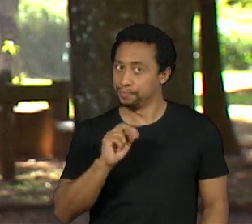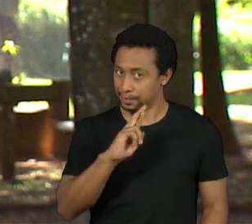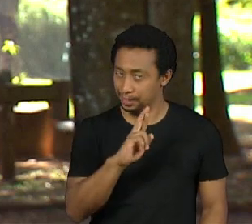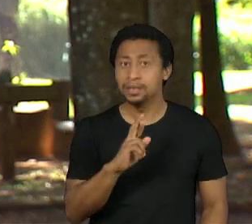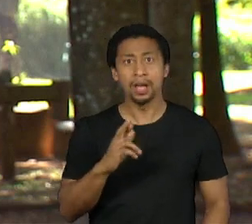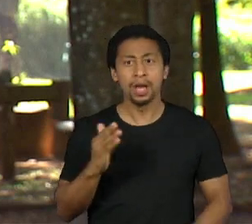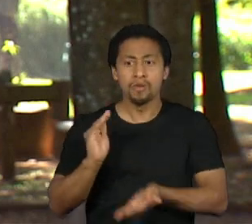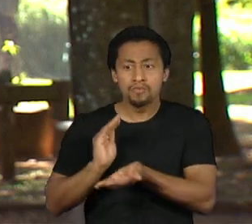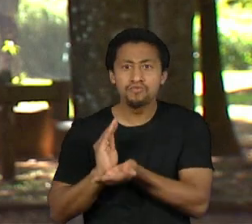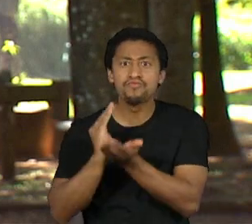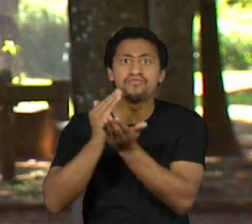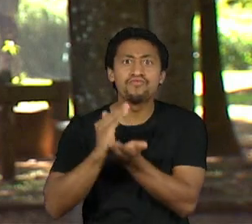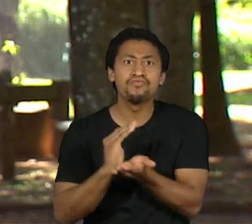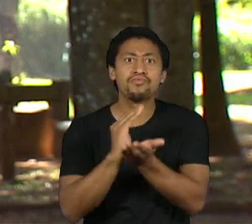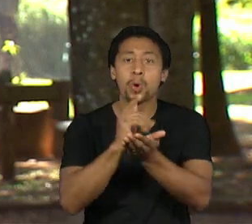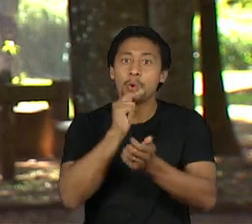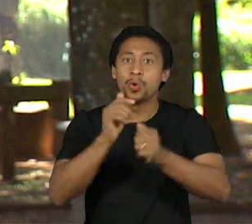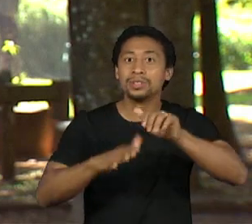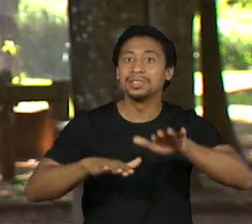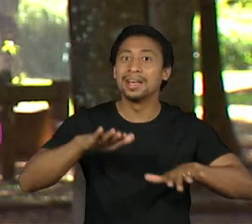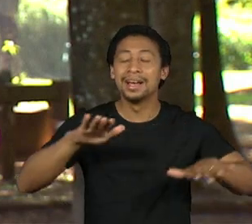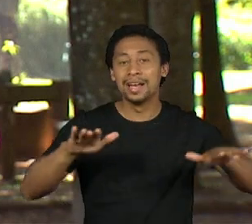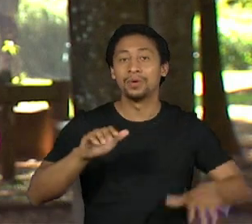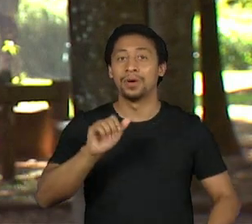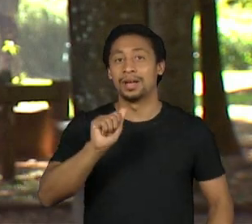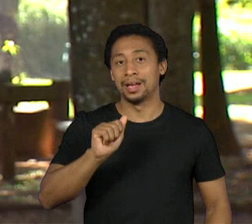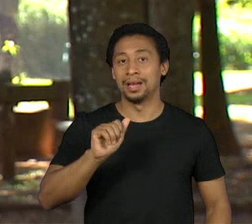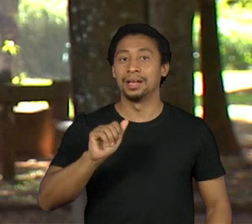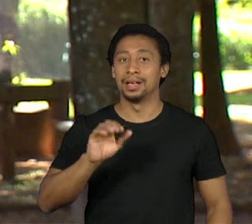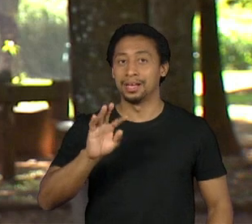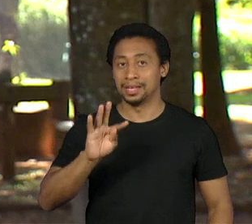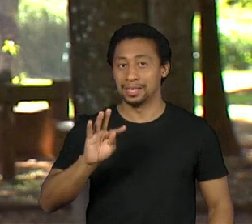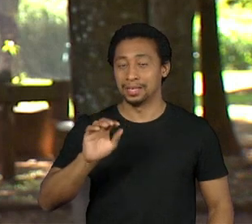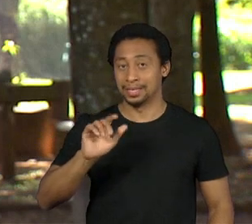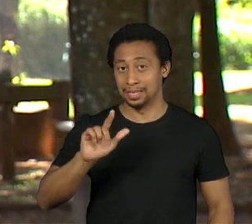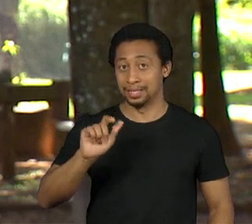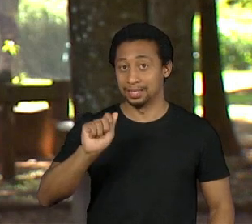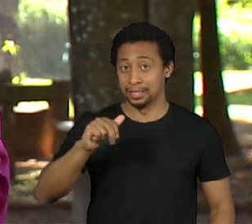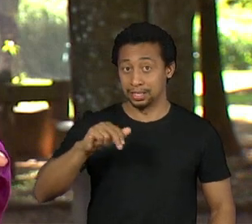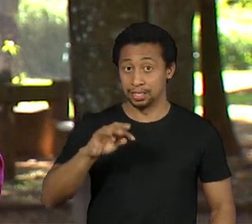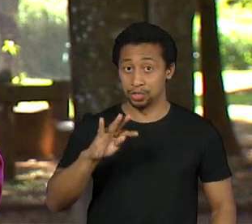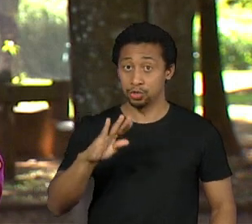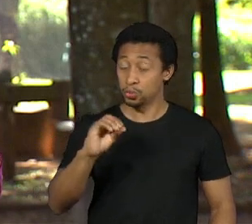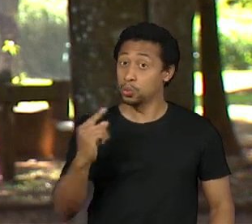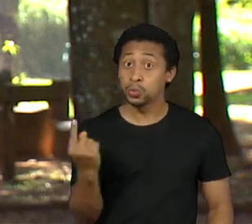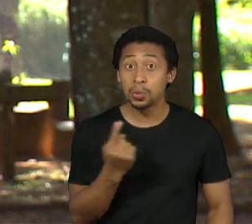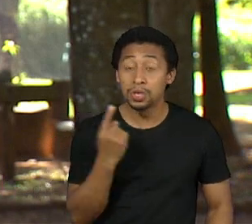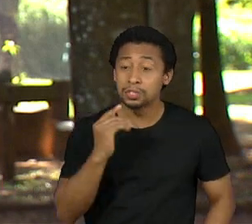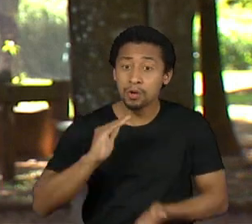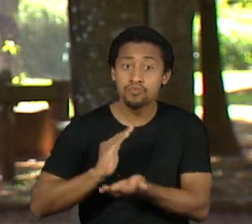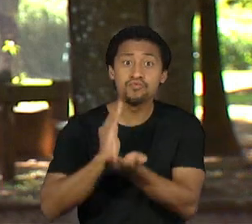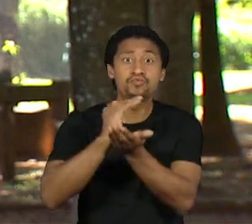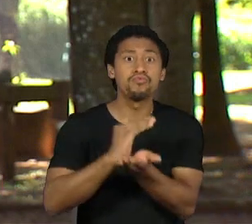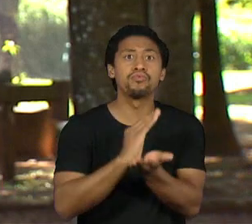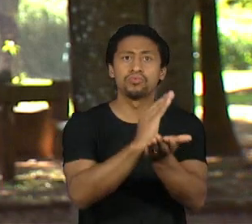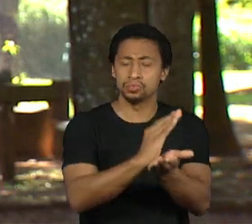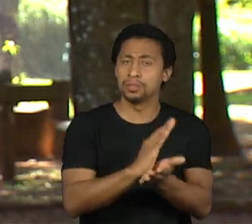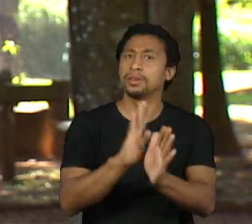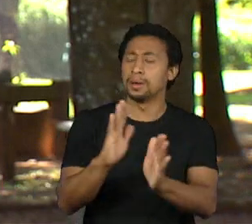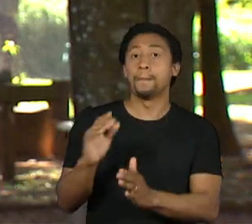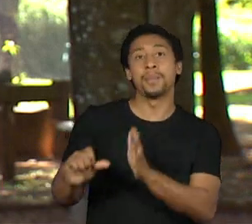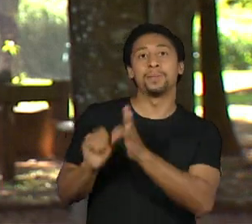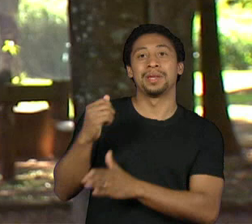a bordo de um veleiro. Foi a primeira brasileira a encarar a aventura. Ela chama atenção para os impactos das